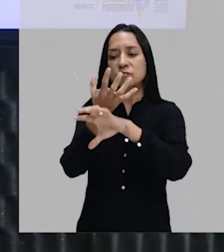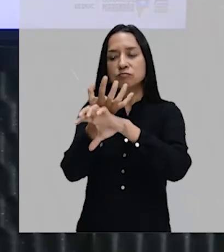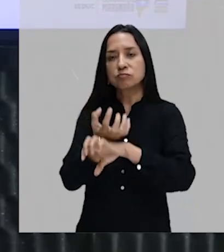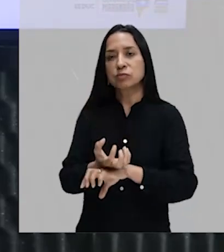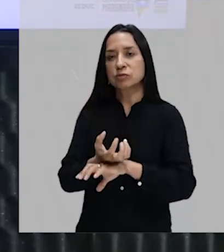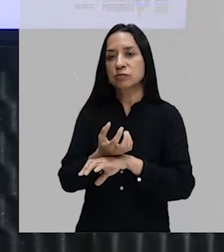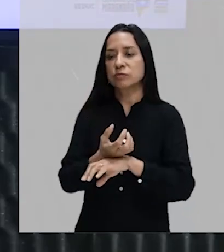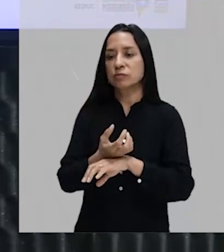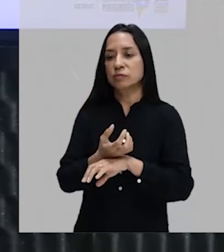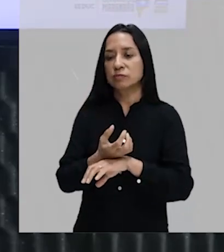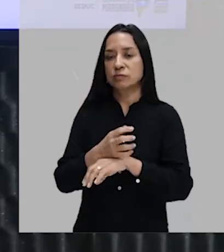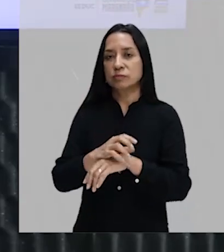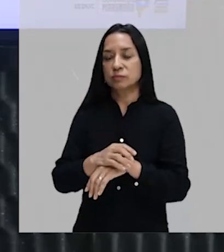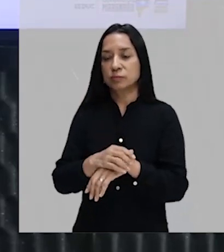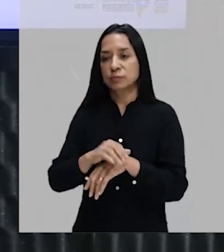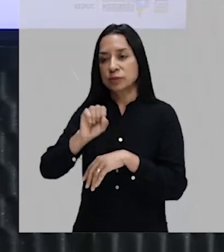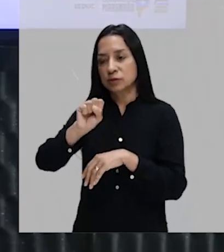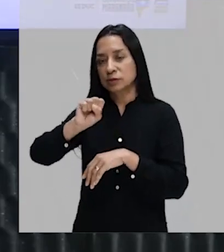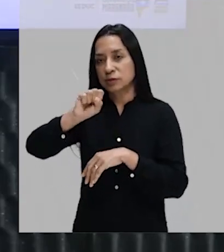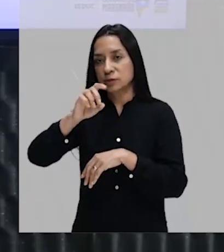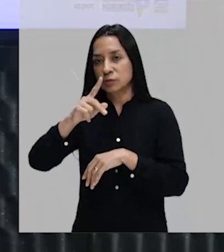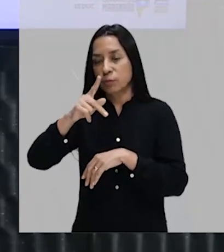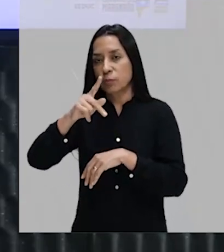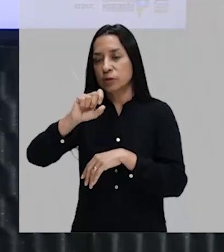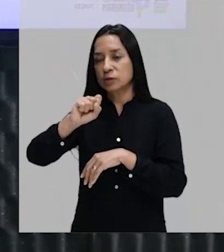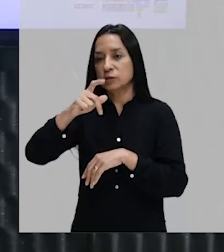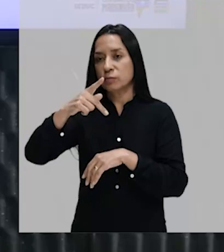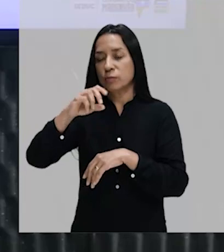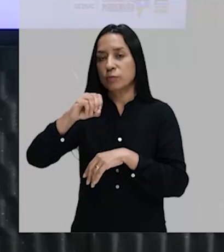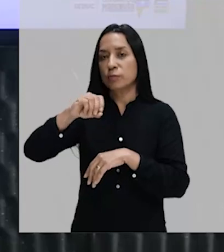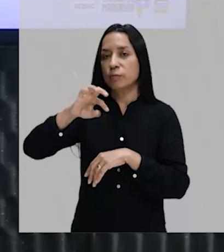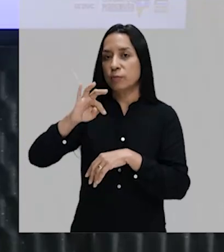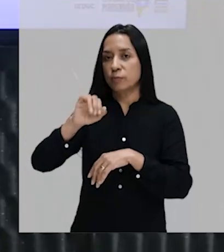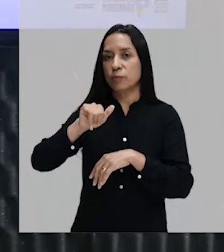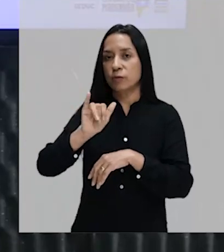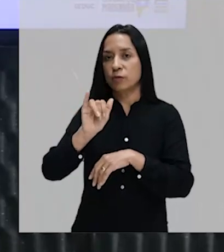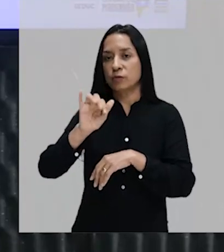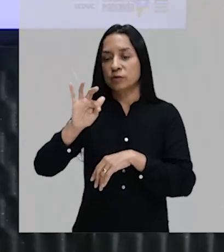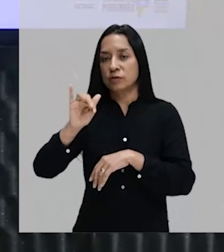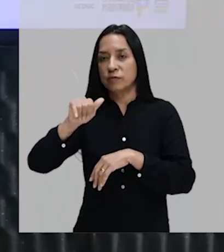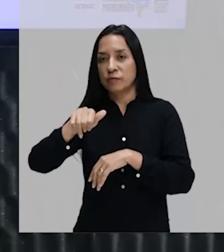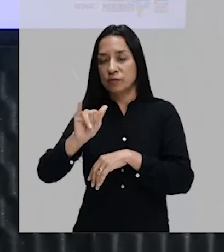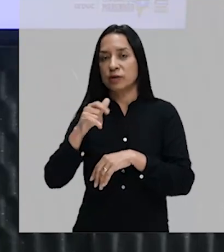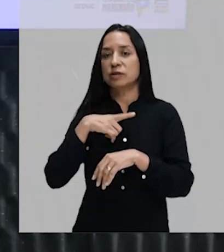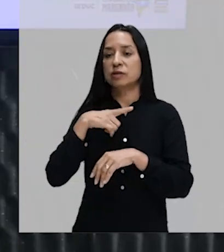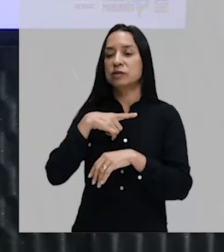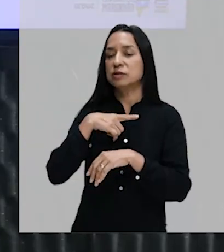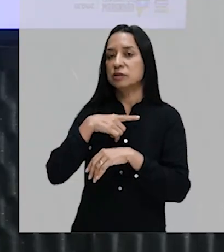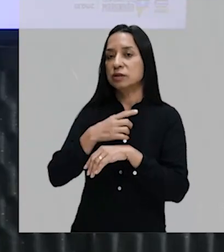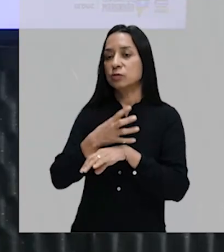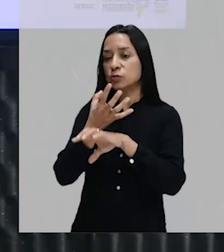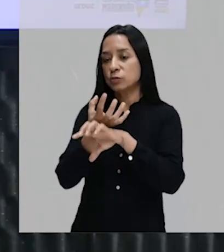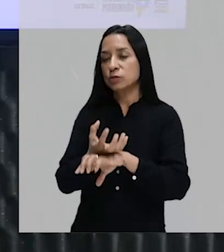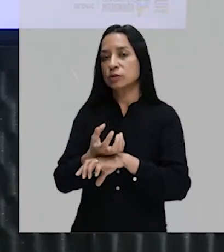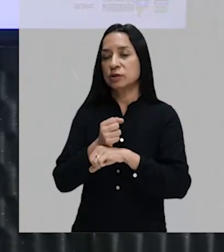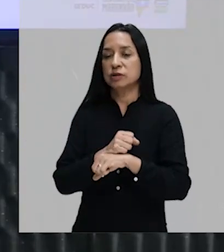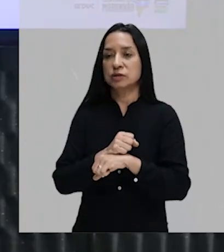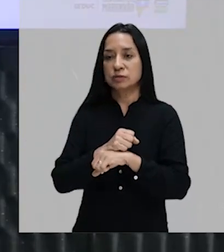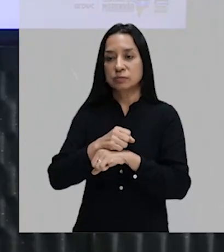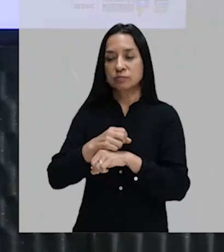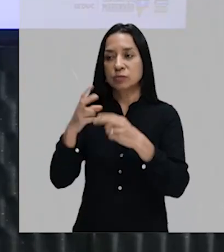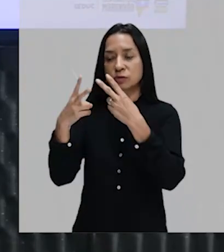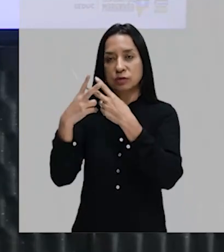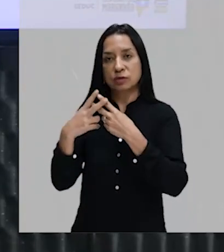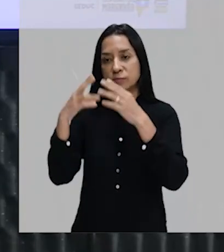arrumar seu quarto e ficar ouvindo a aula, tá? Nós temos lá os podcasts do hashtag